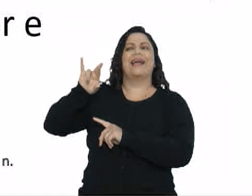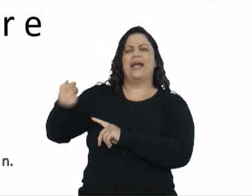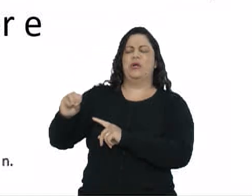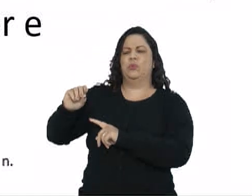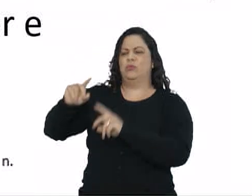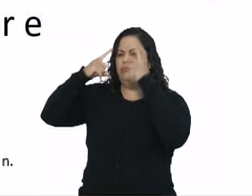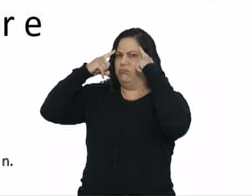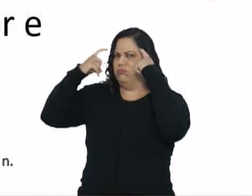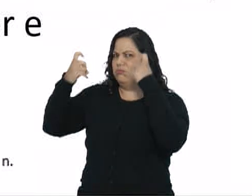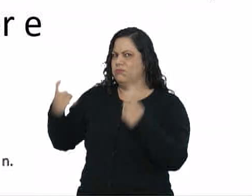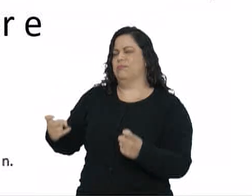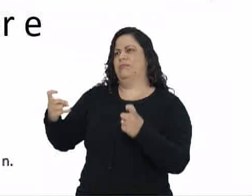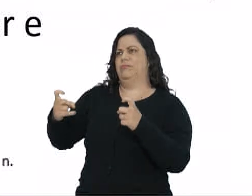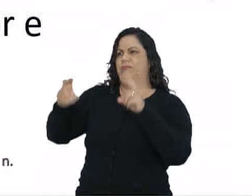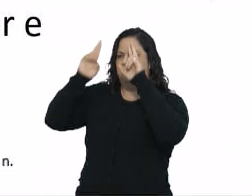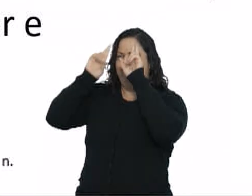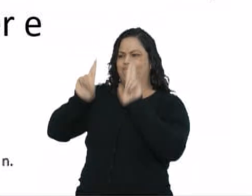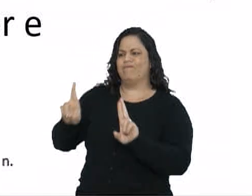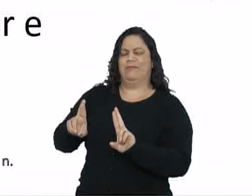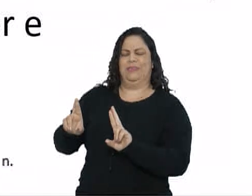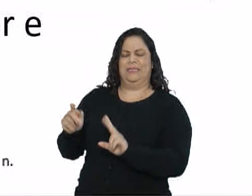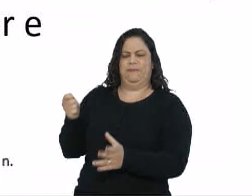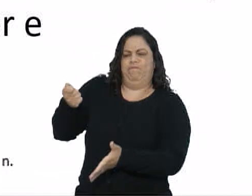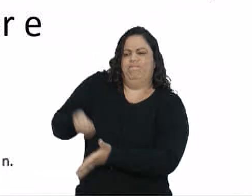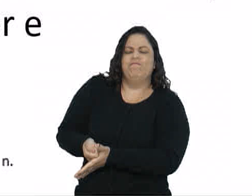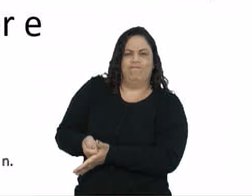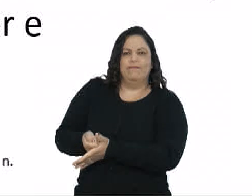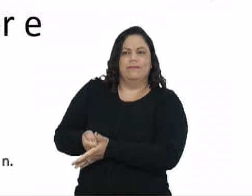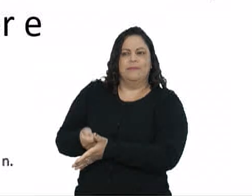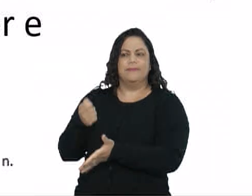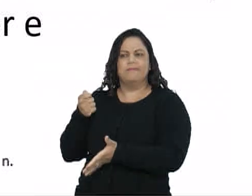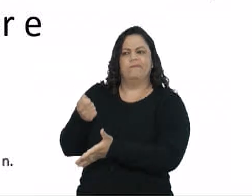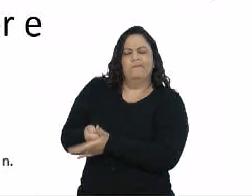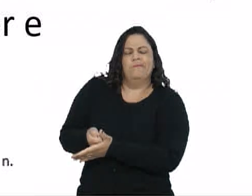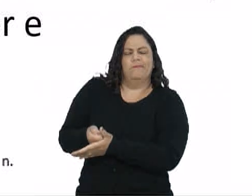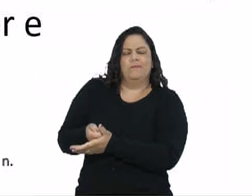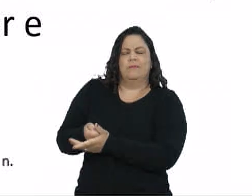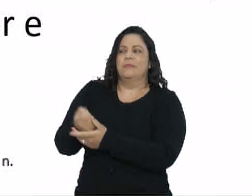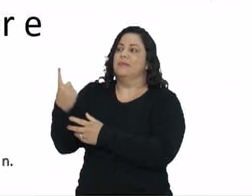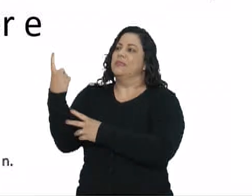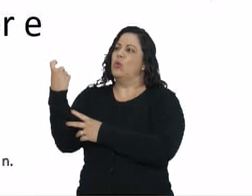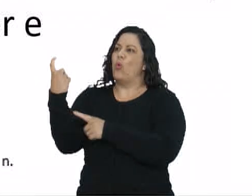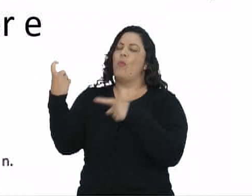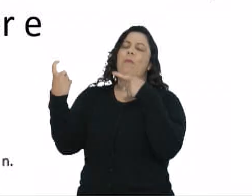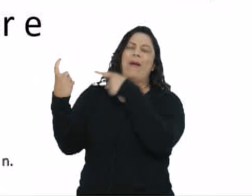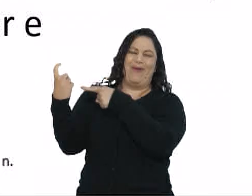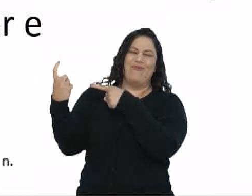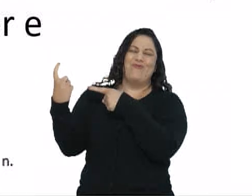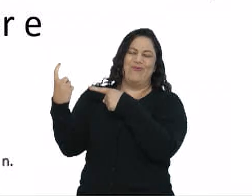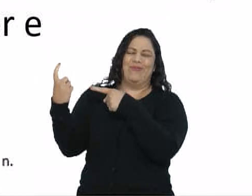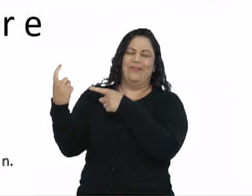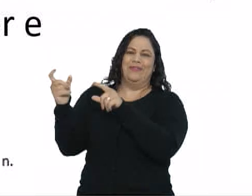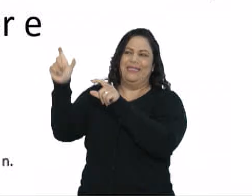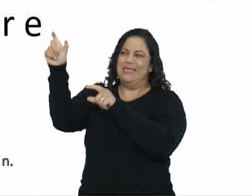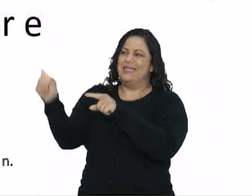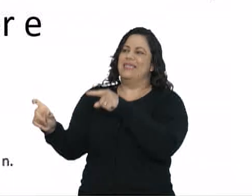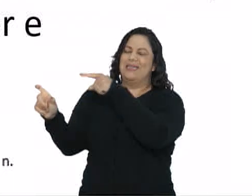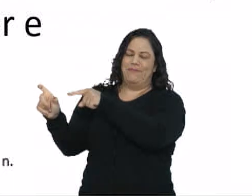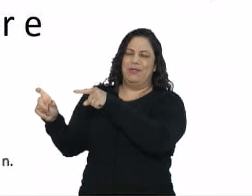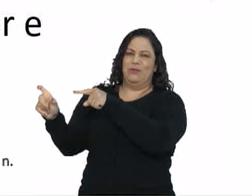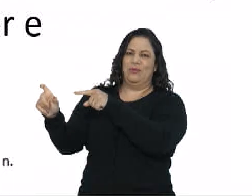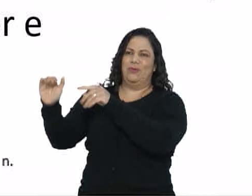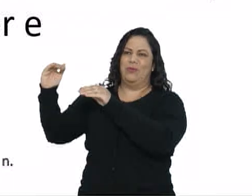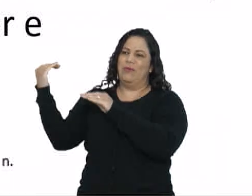terror e a dominação hipertrofiada pela concentração de poder nutrida pelo monopólio político do